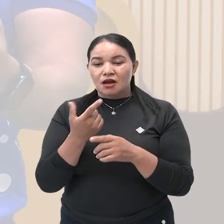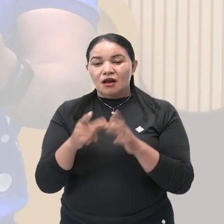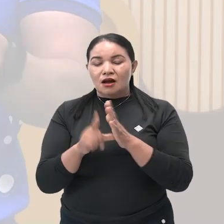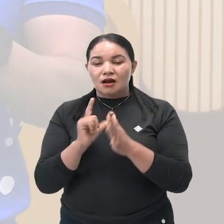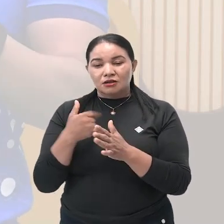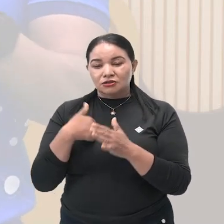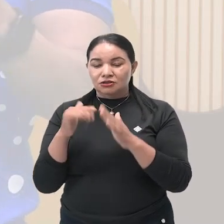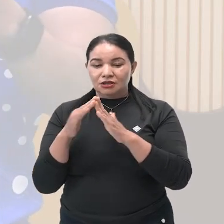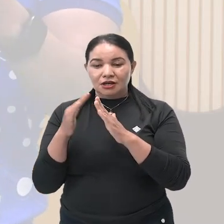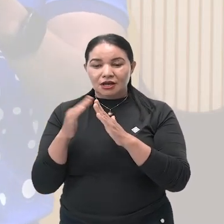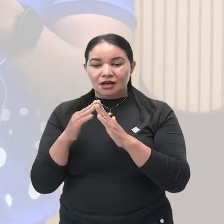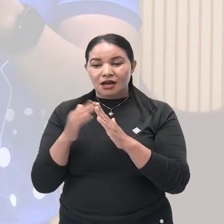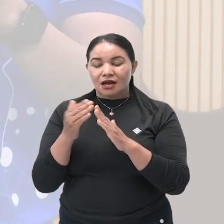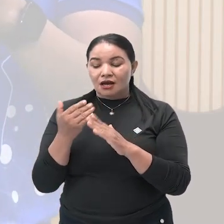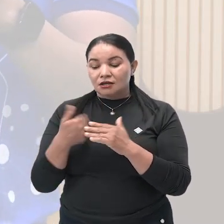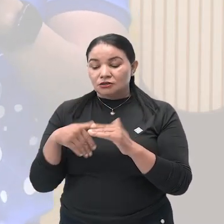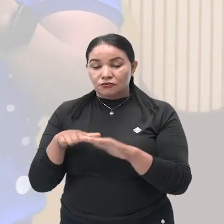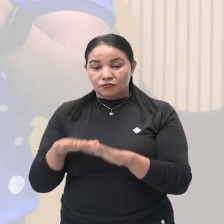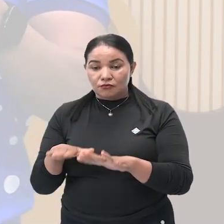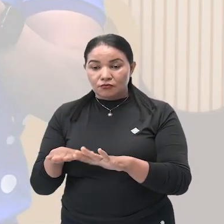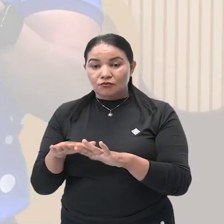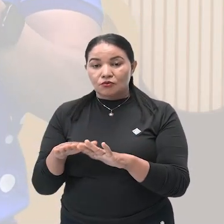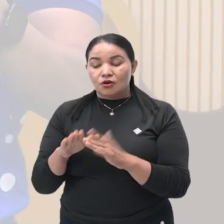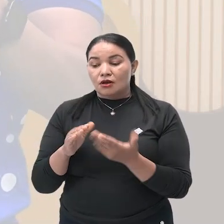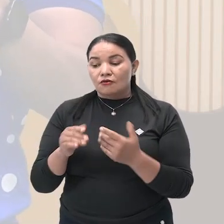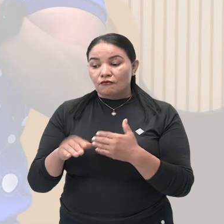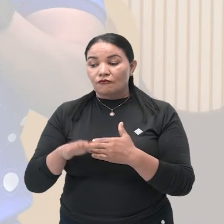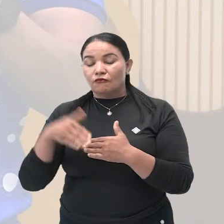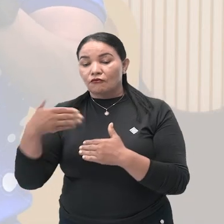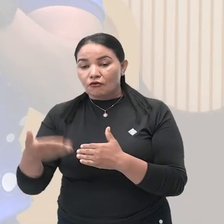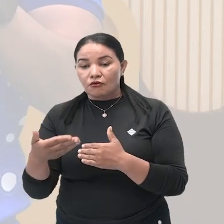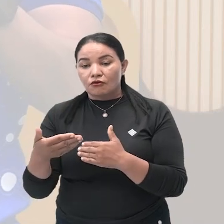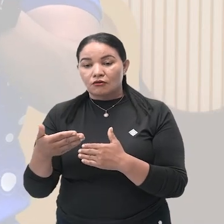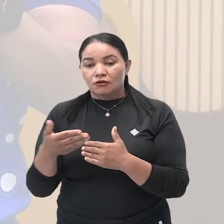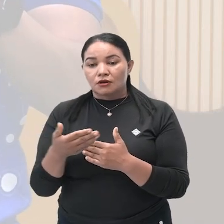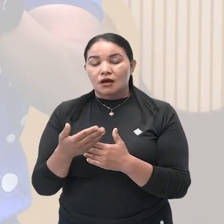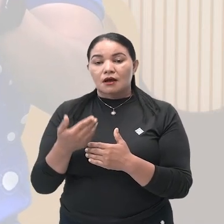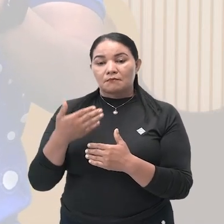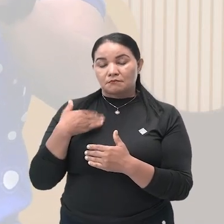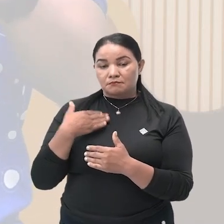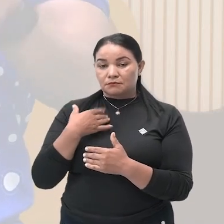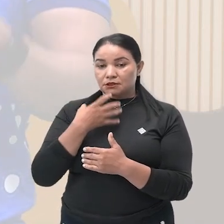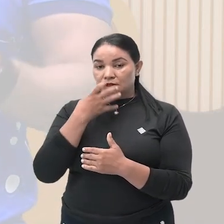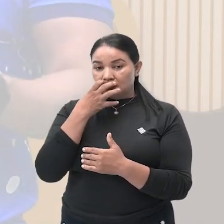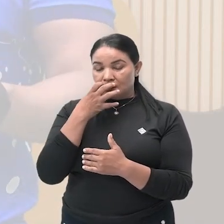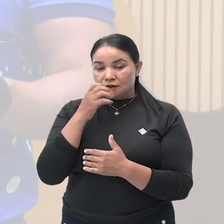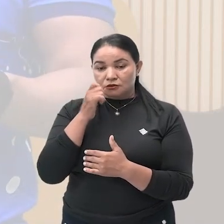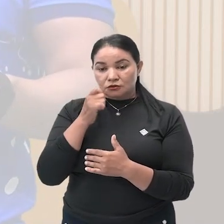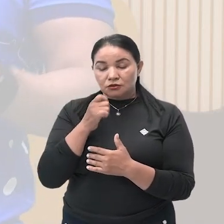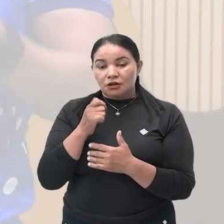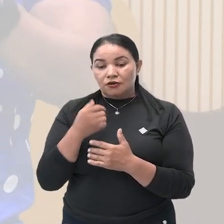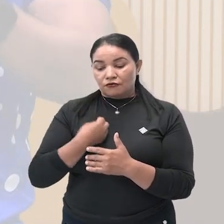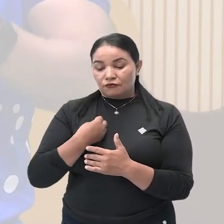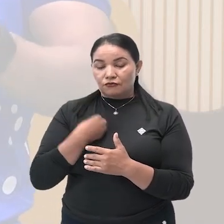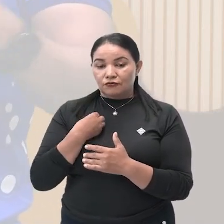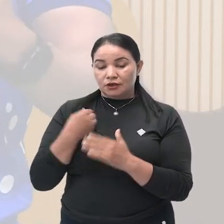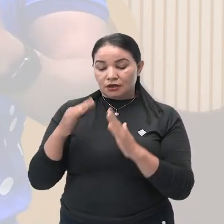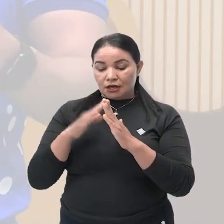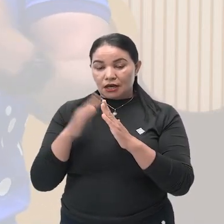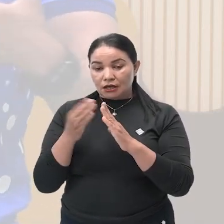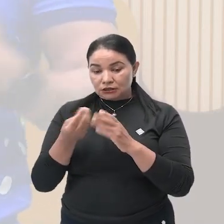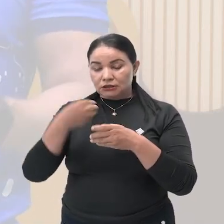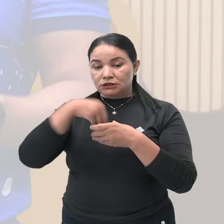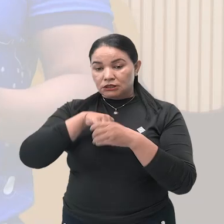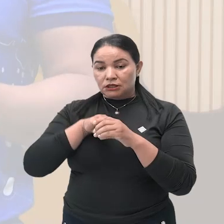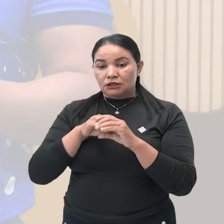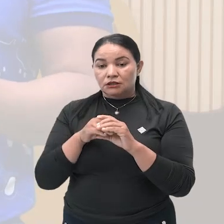né? Hoje não, turma, isso mudou. Por exemplo, a minha cachorrinha, ela mora, obviamente, dentro de casa, tem uma cama dentro do